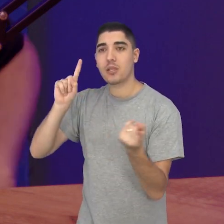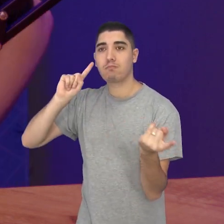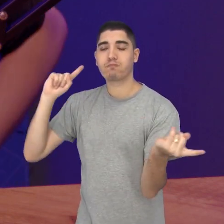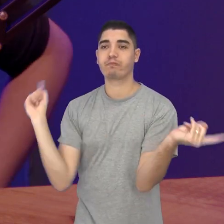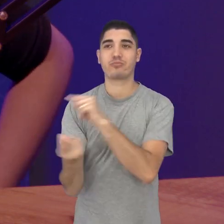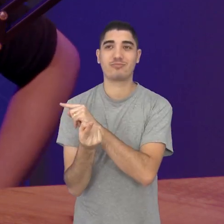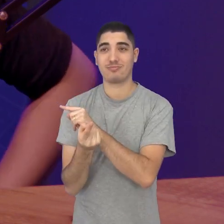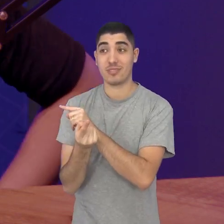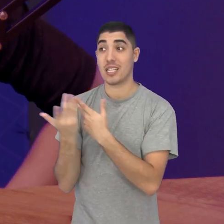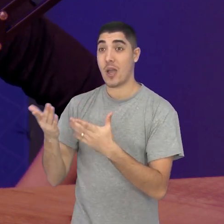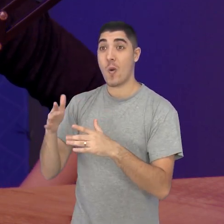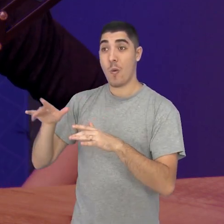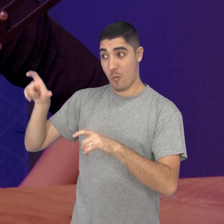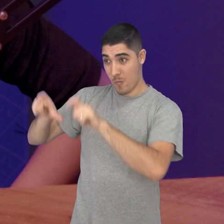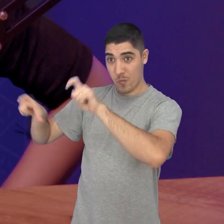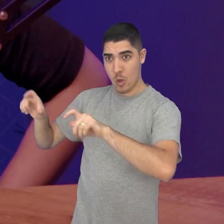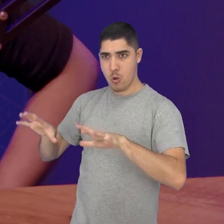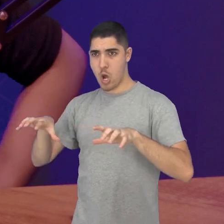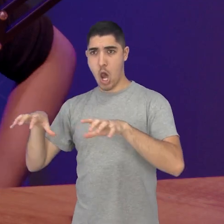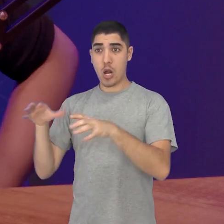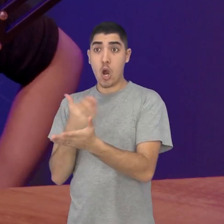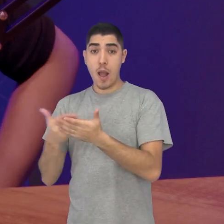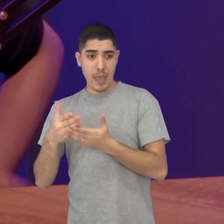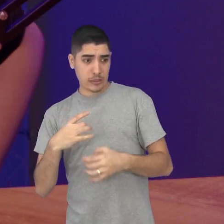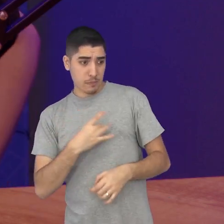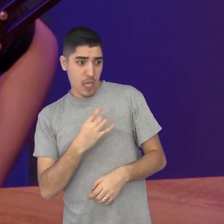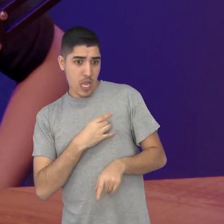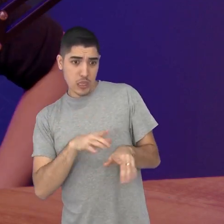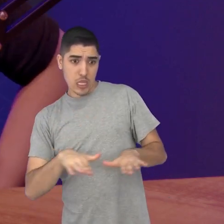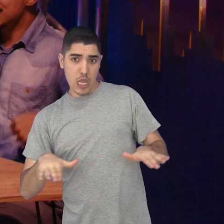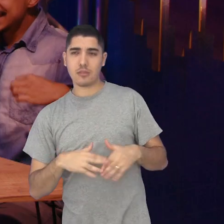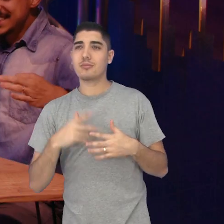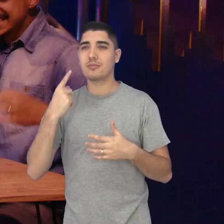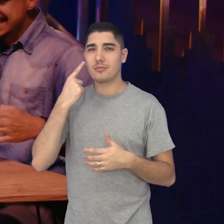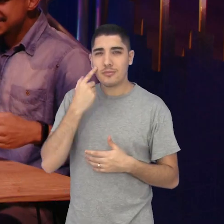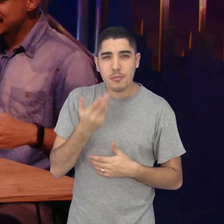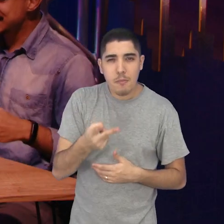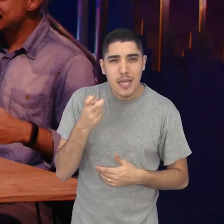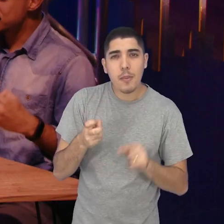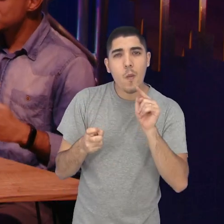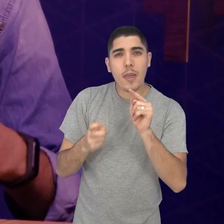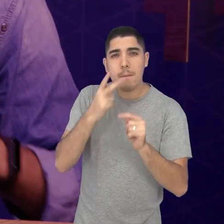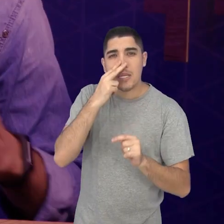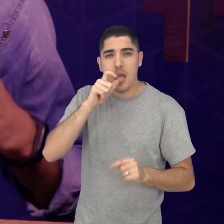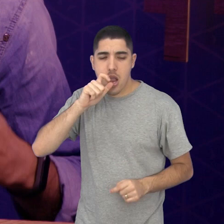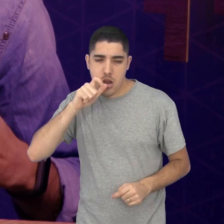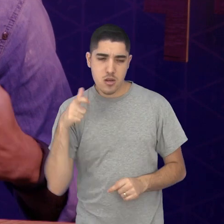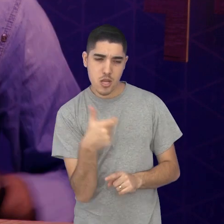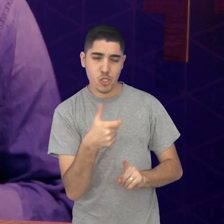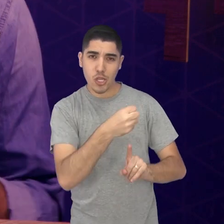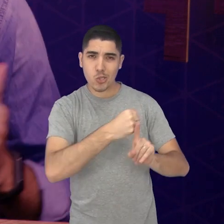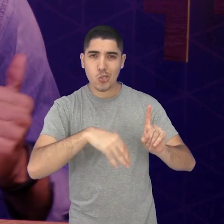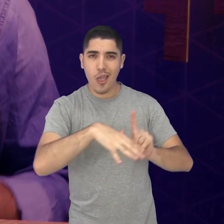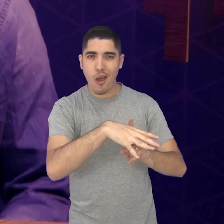jogo vira, né, mesmo? Os monstros começam a ficar com medo das crianças. E olha só que crítica social cabulosa.